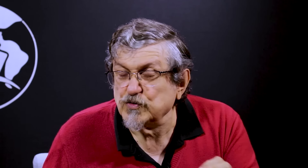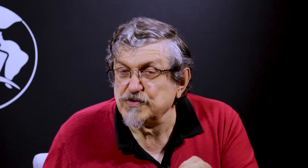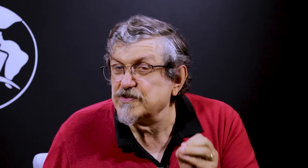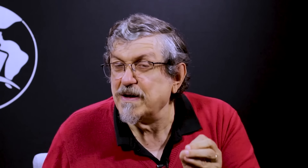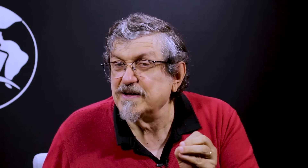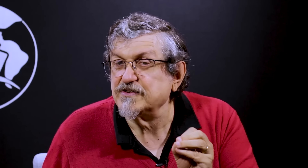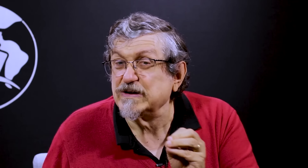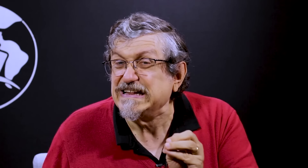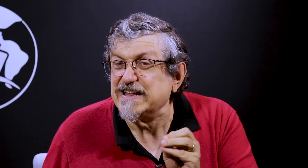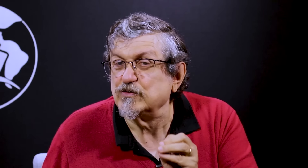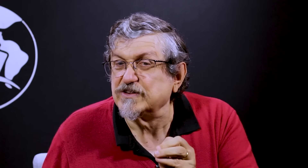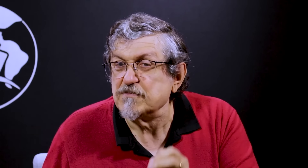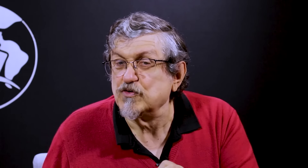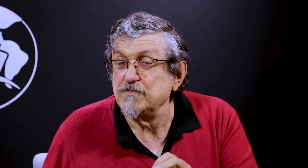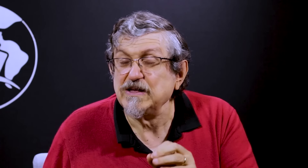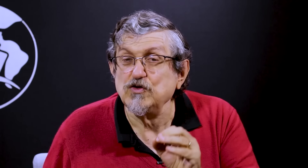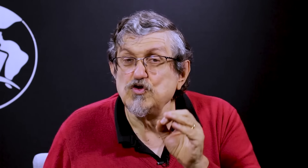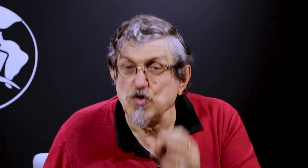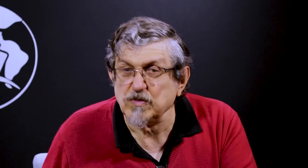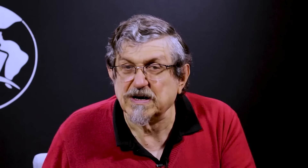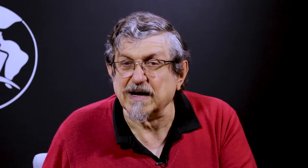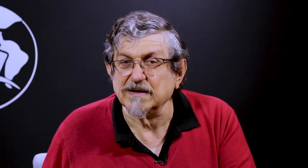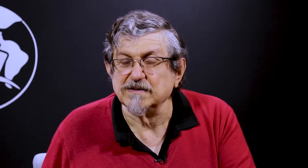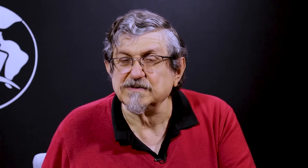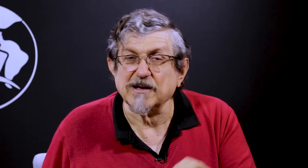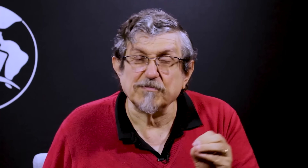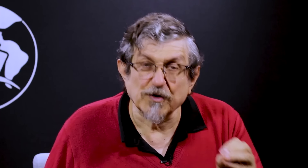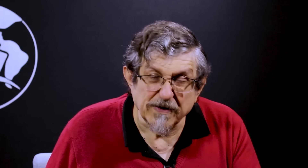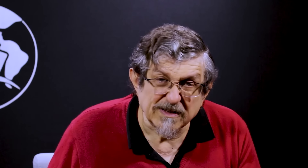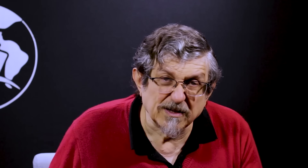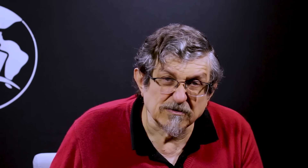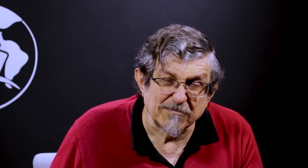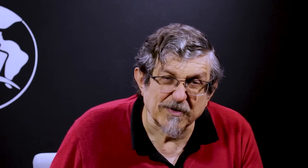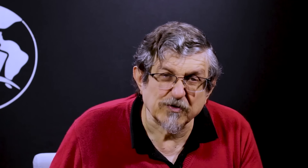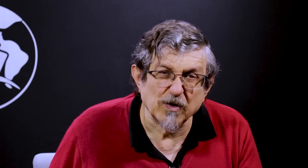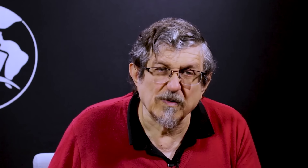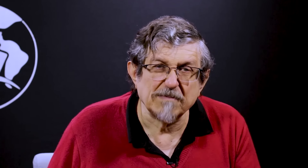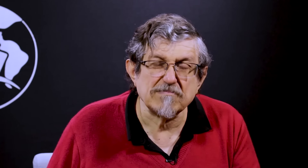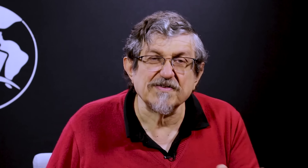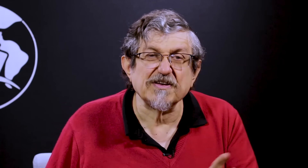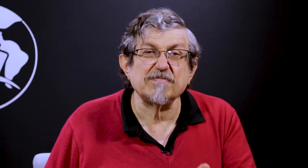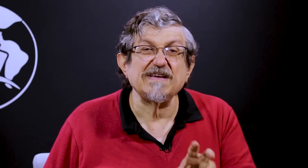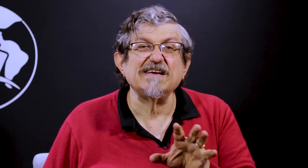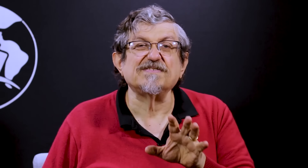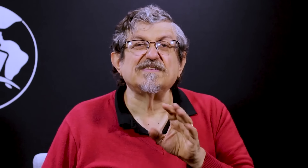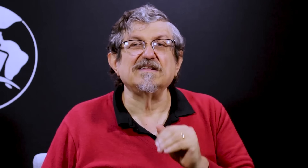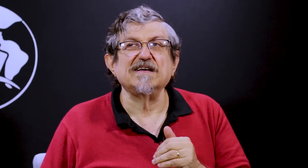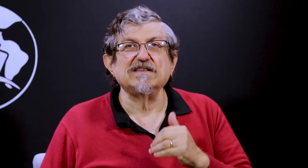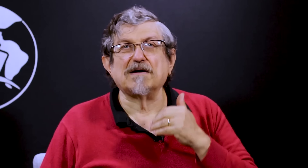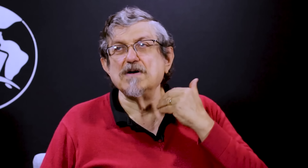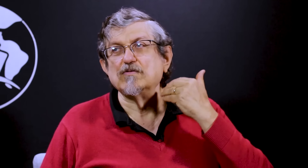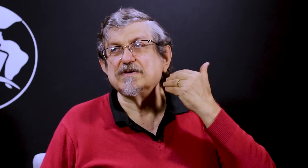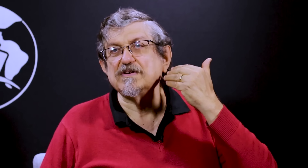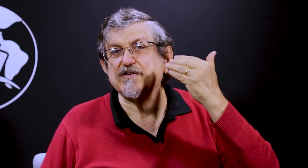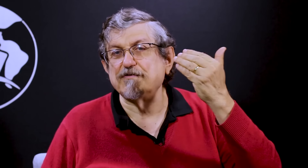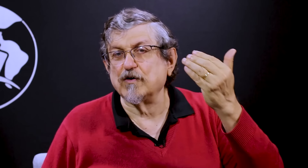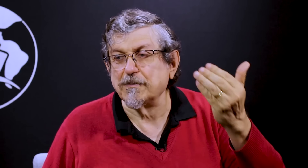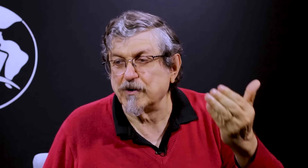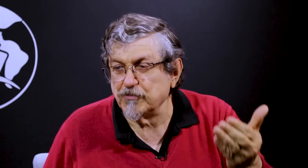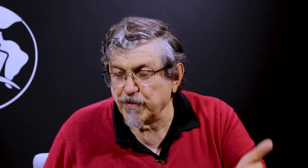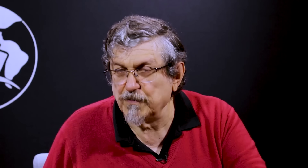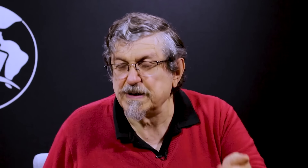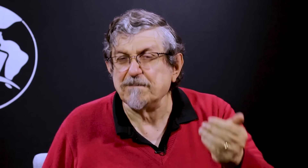atitude semelhante ao que Deus tem por mim nunca se aproveitando da pessoa mas sempre estendendo a mão que se